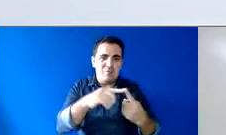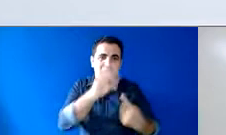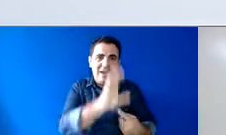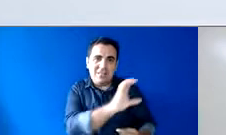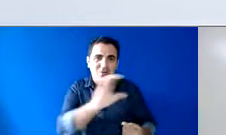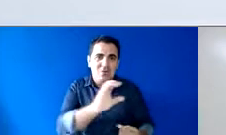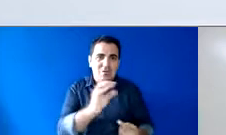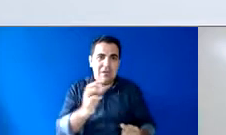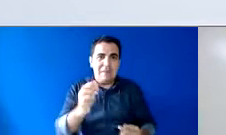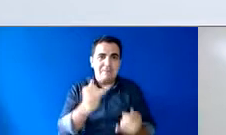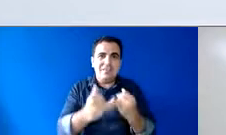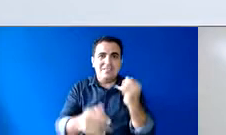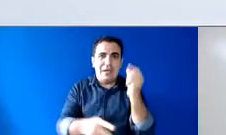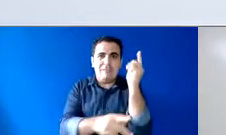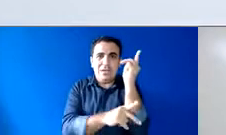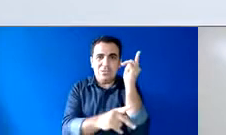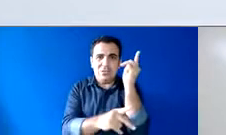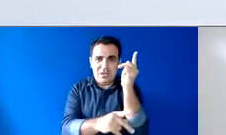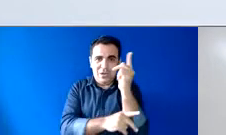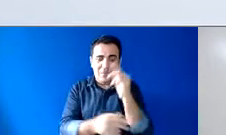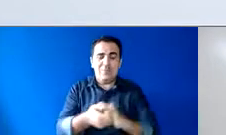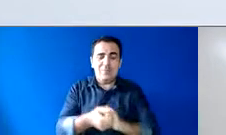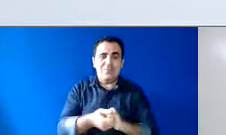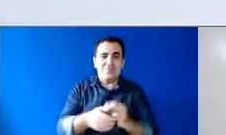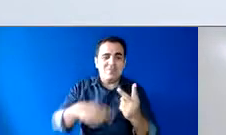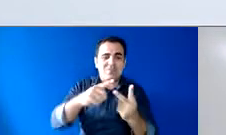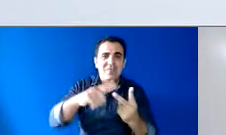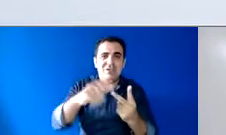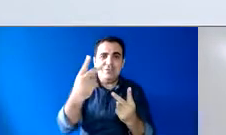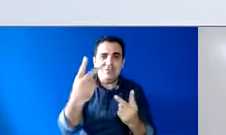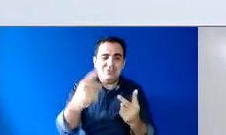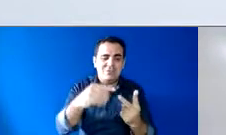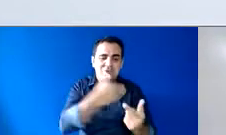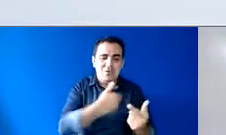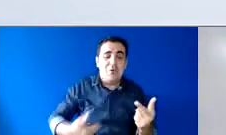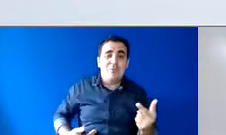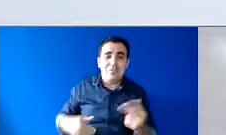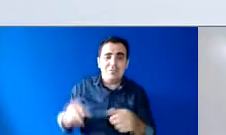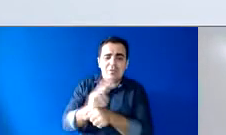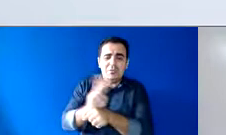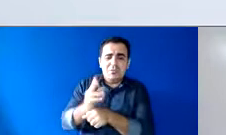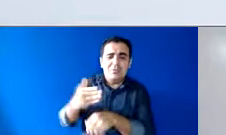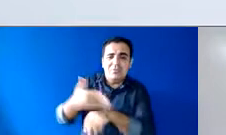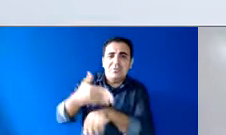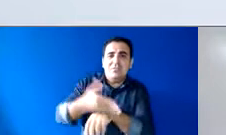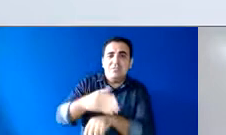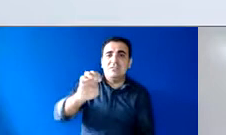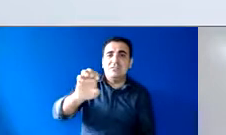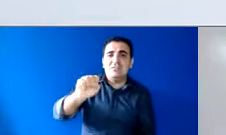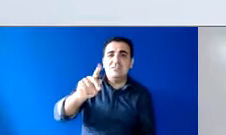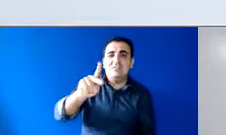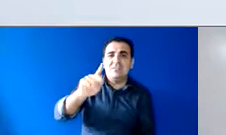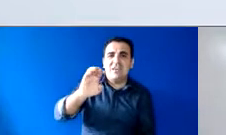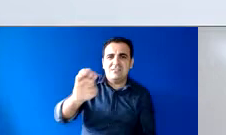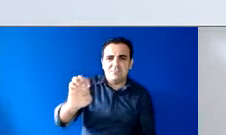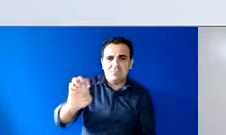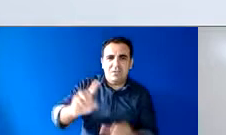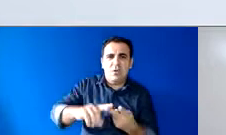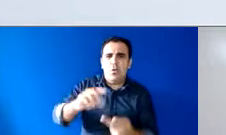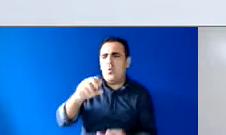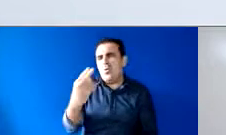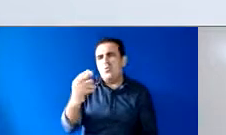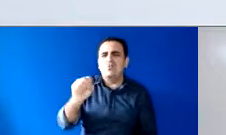de pastoral da criança, e uma categoria governamental, que é o visitador sanitário da Fundação CESP e da SUCAM. Então,